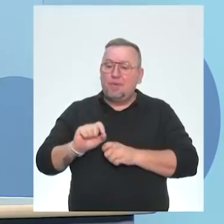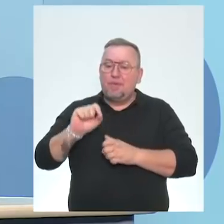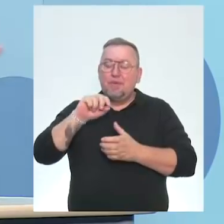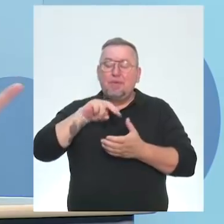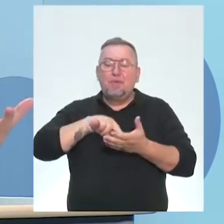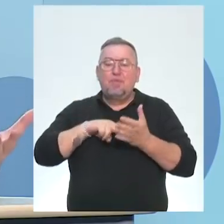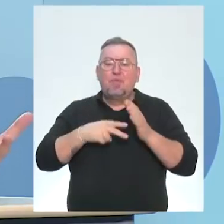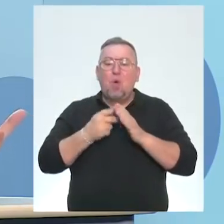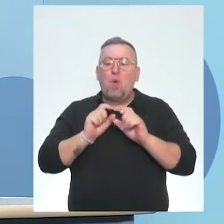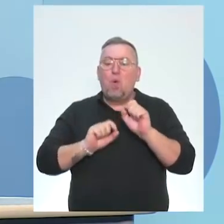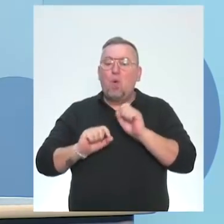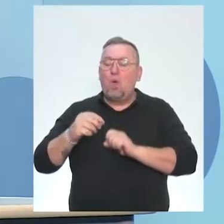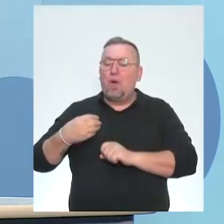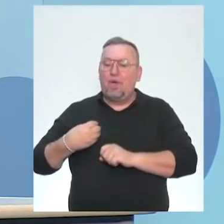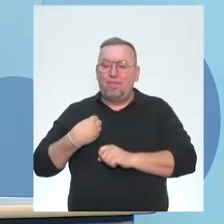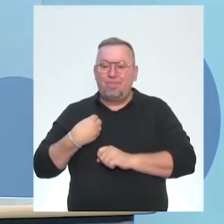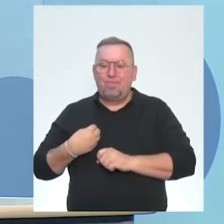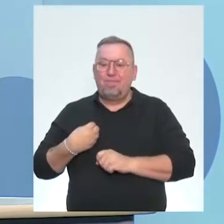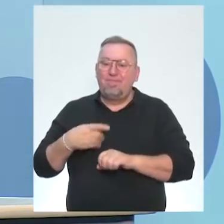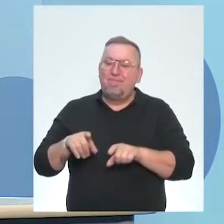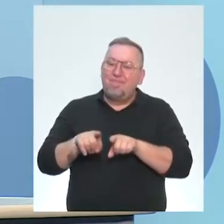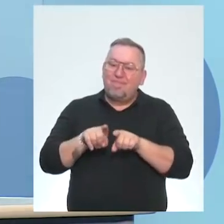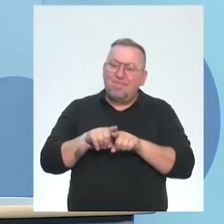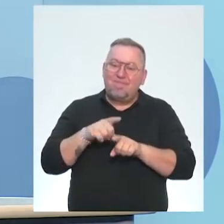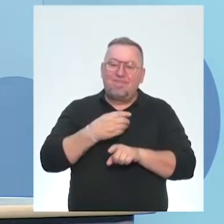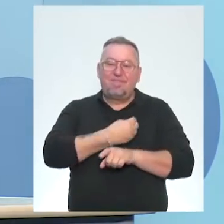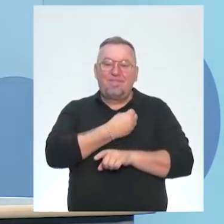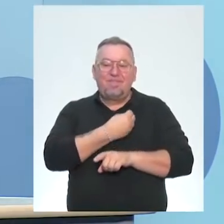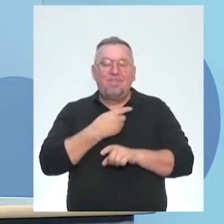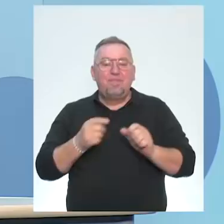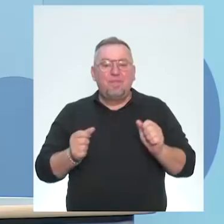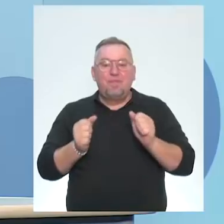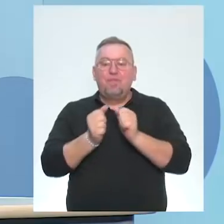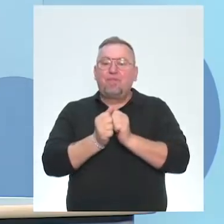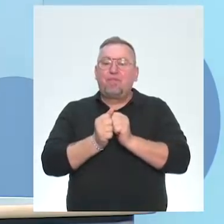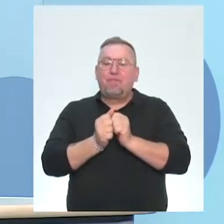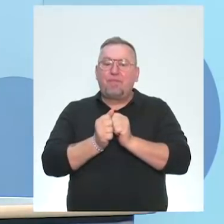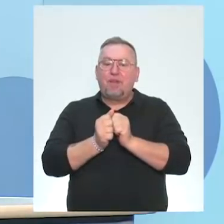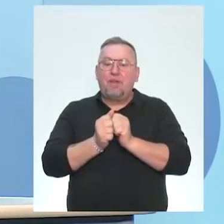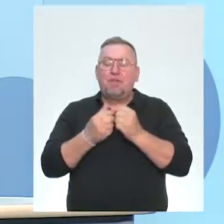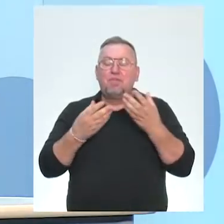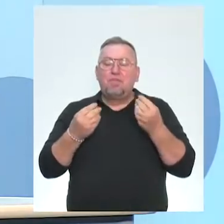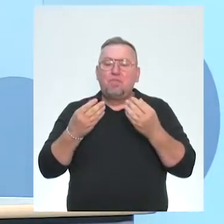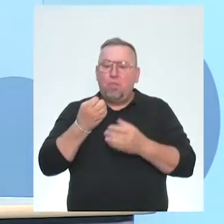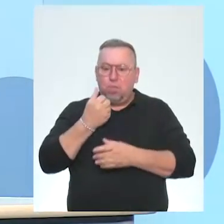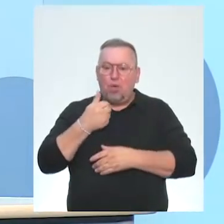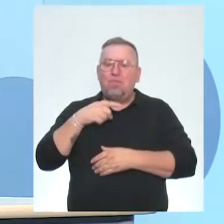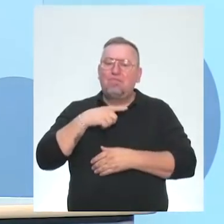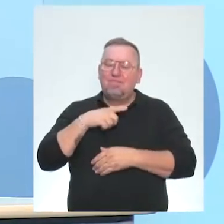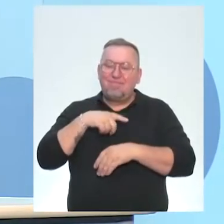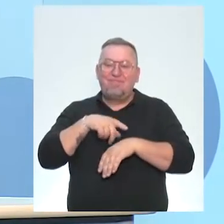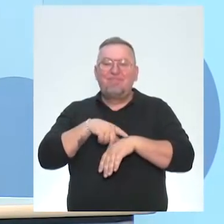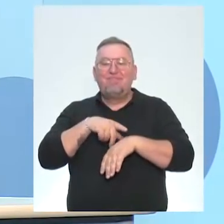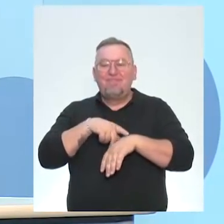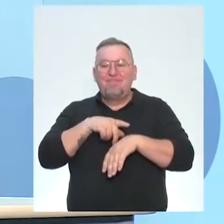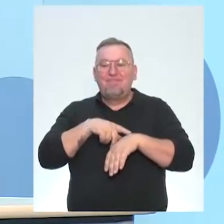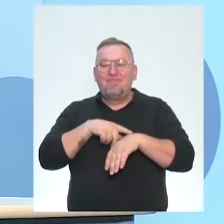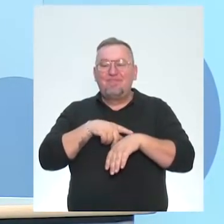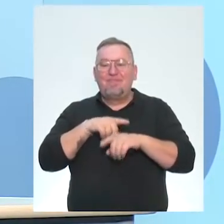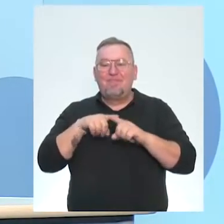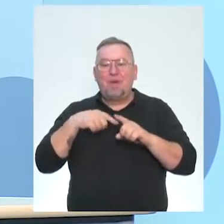nossa história de vida, sobre a história de vida de quem está ali ao nosso redor? É muito bom a gente ter um momento